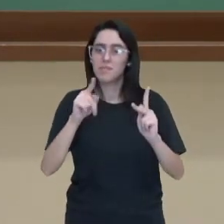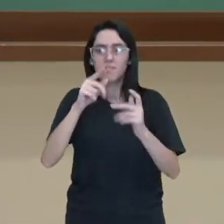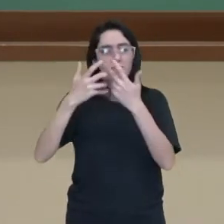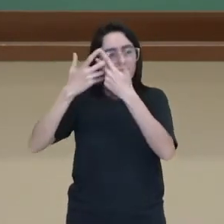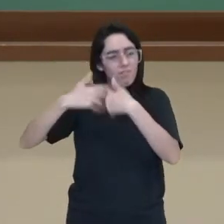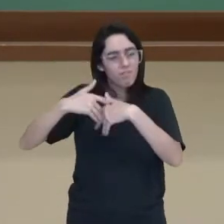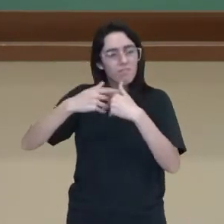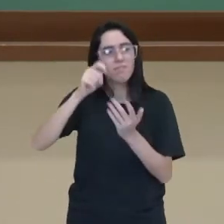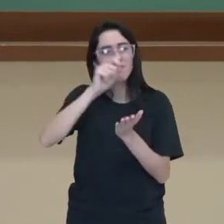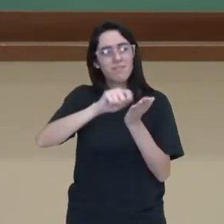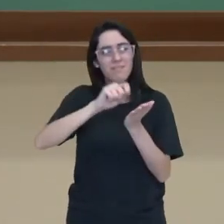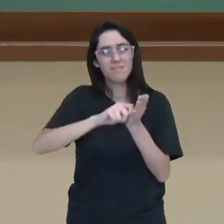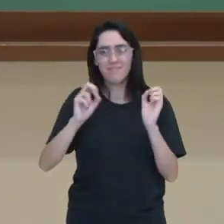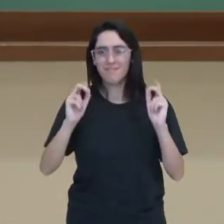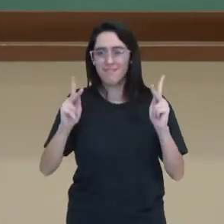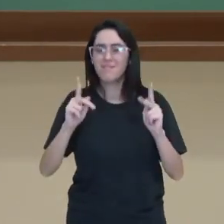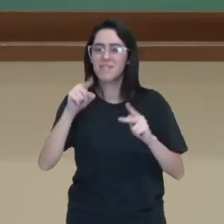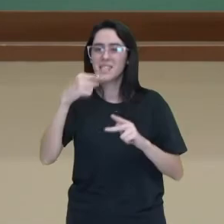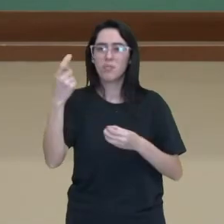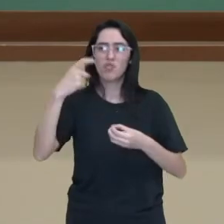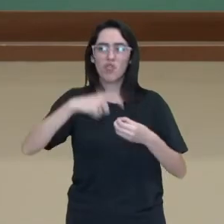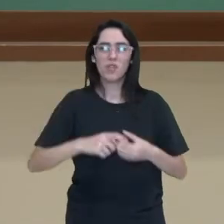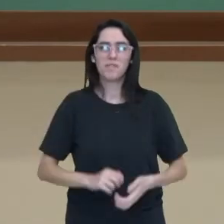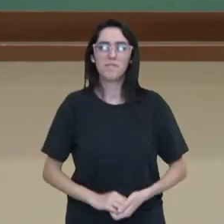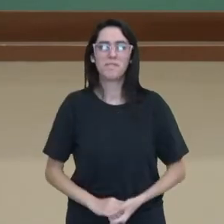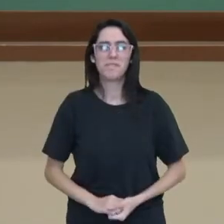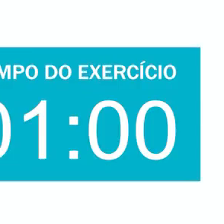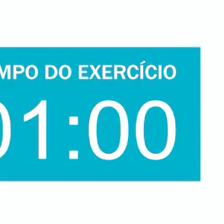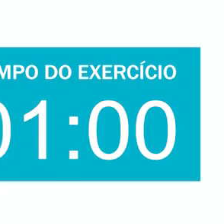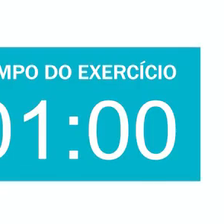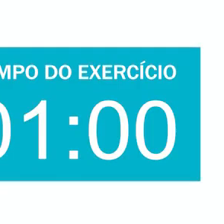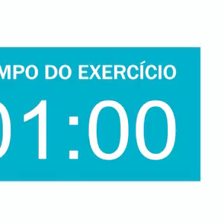dar início à sua pesquisa aí. A gente volta logo.